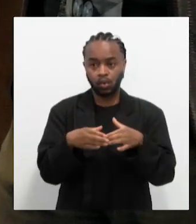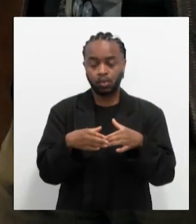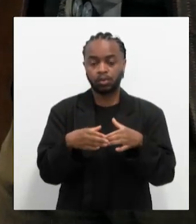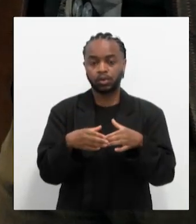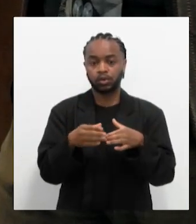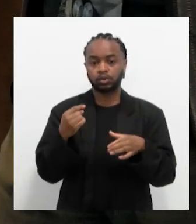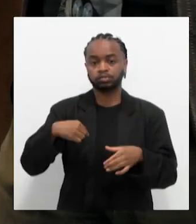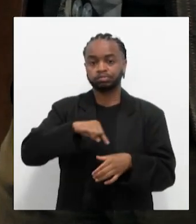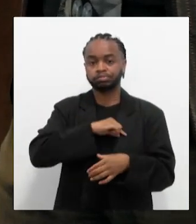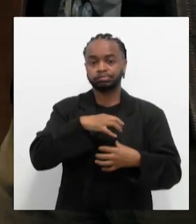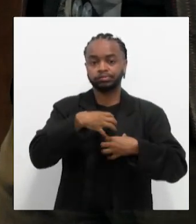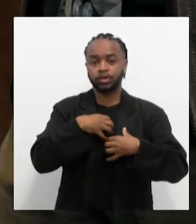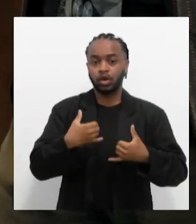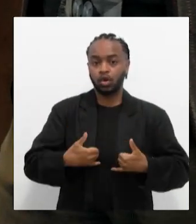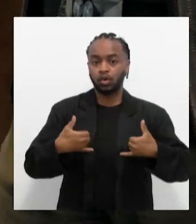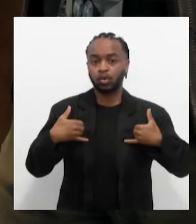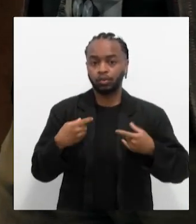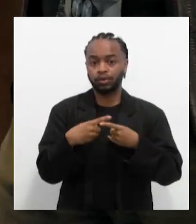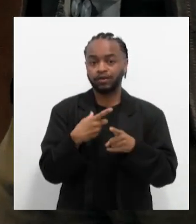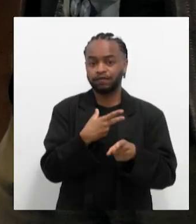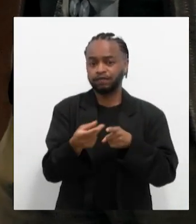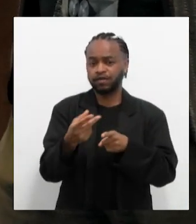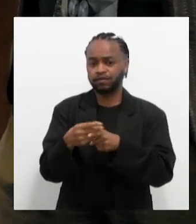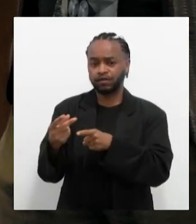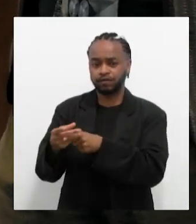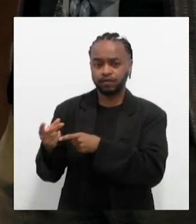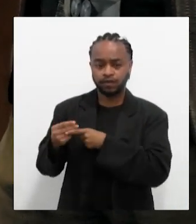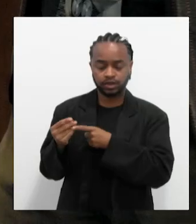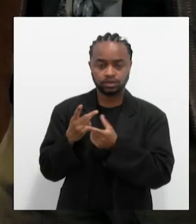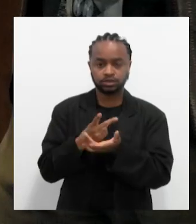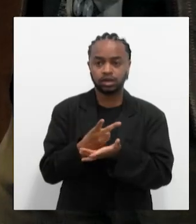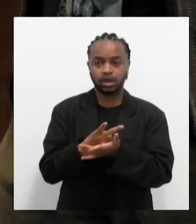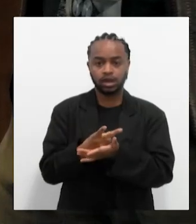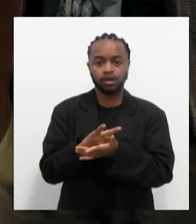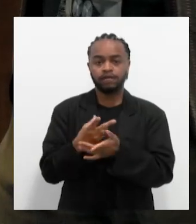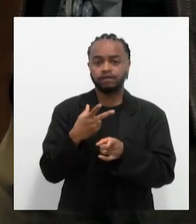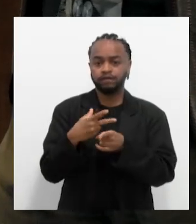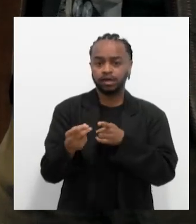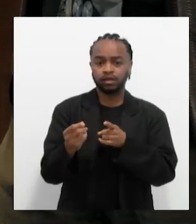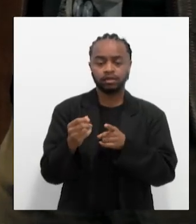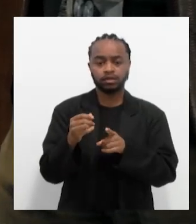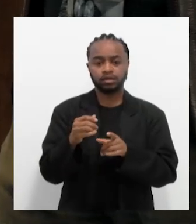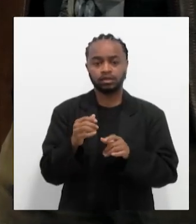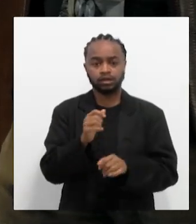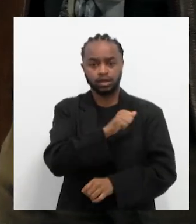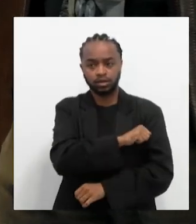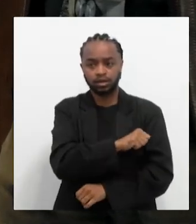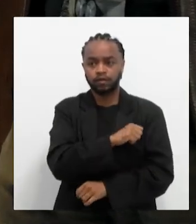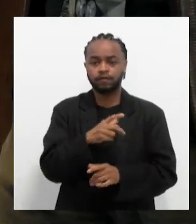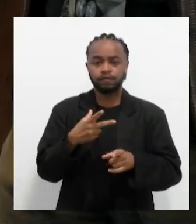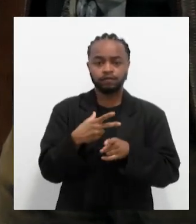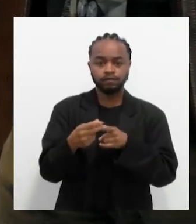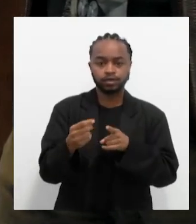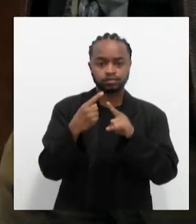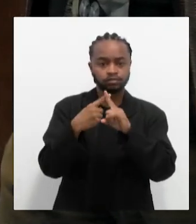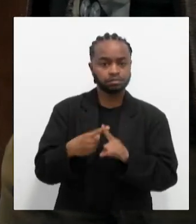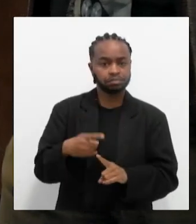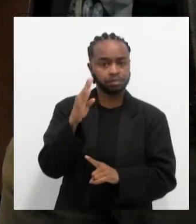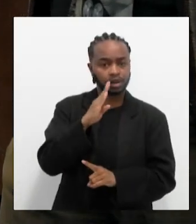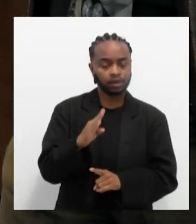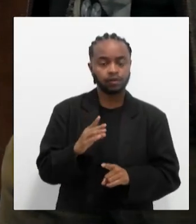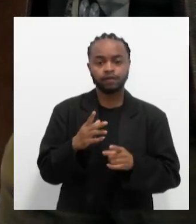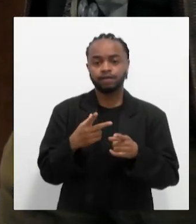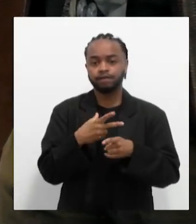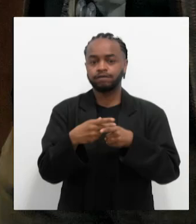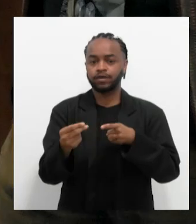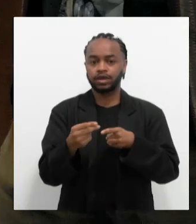nós temos muito orgulho, porque ele é campeão de tudo. Campeão carioca, campeão brasileiro, campeão da